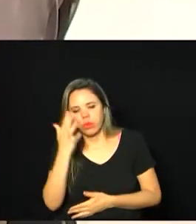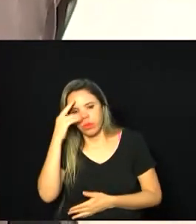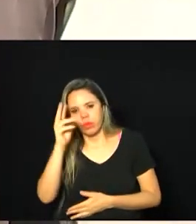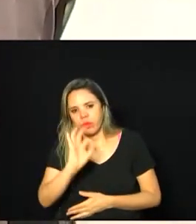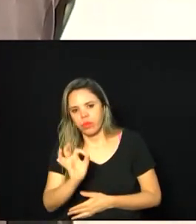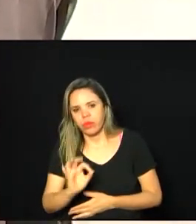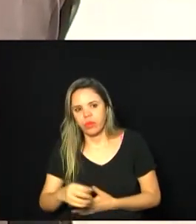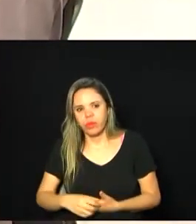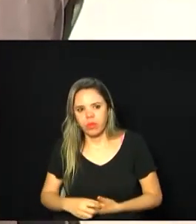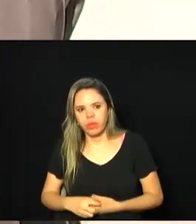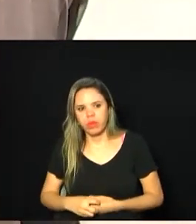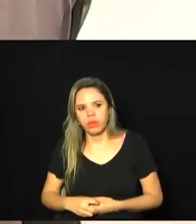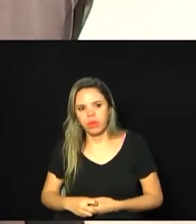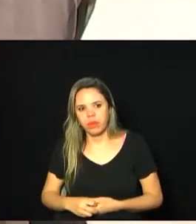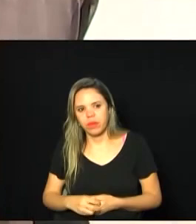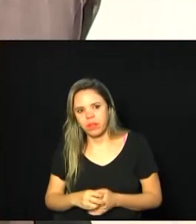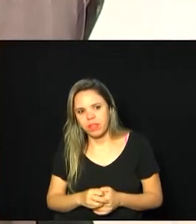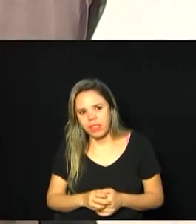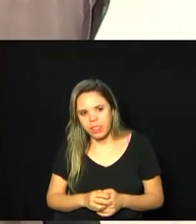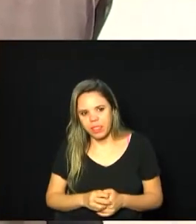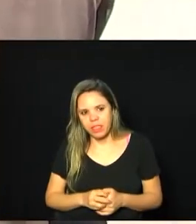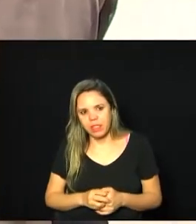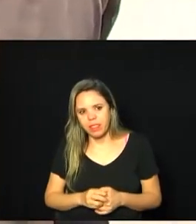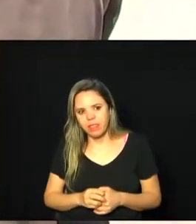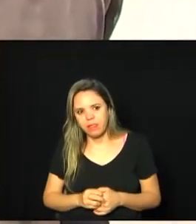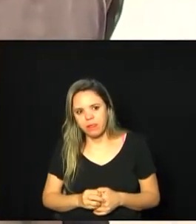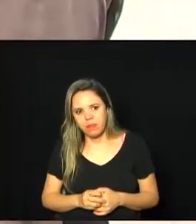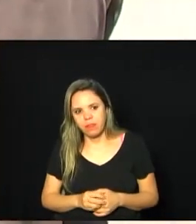Tem um